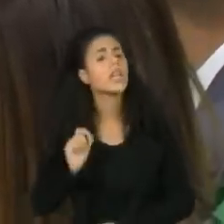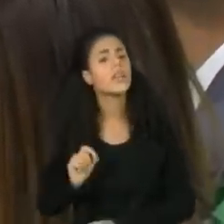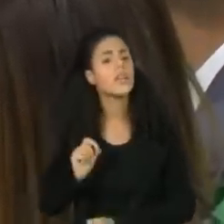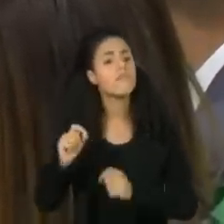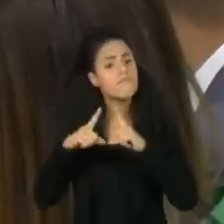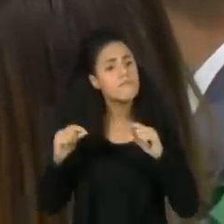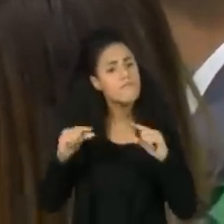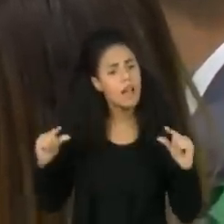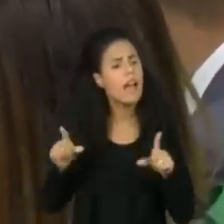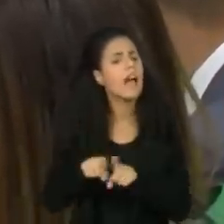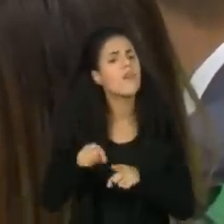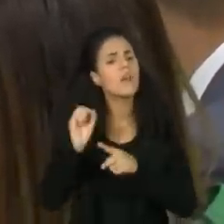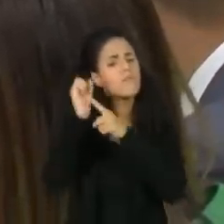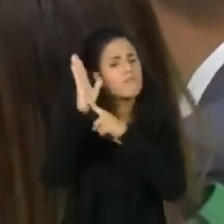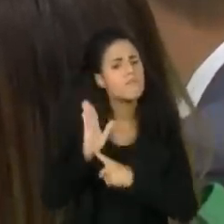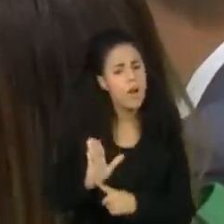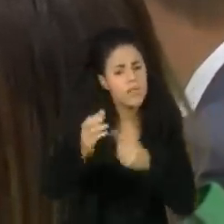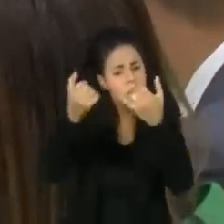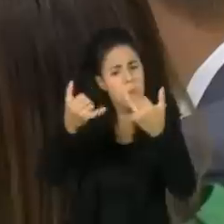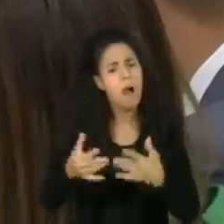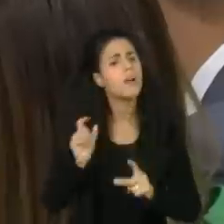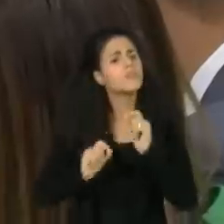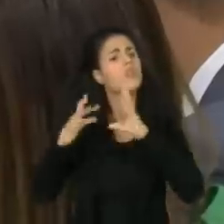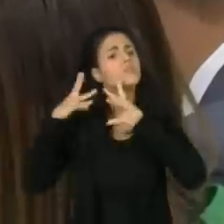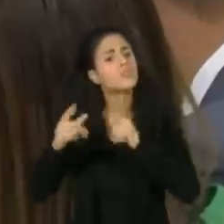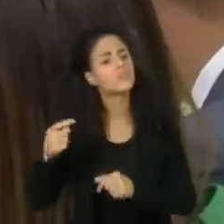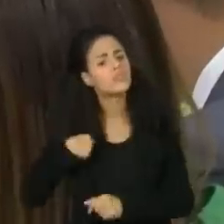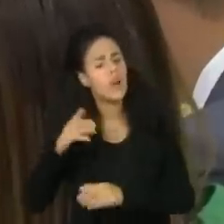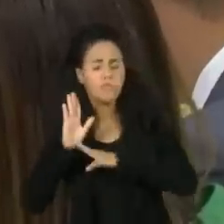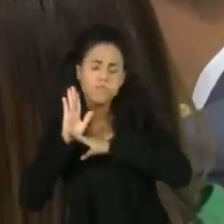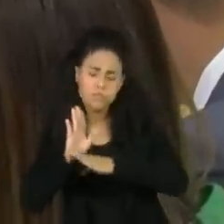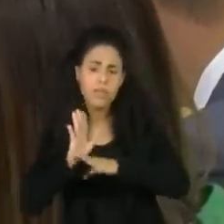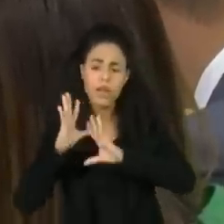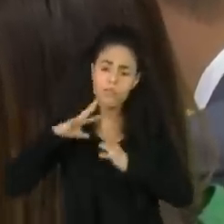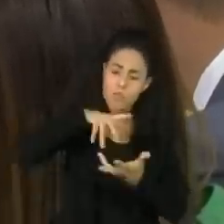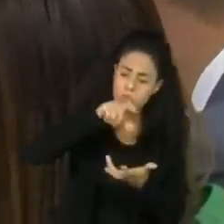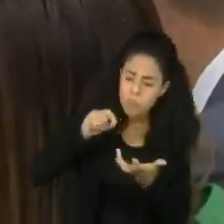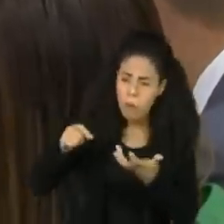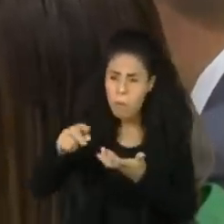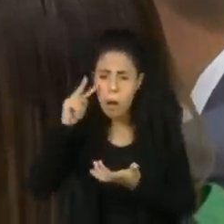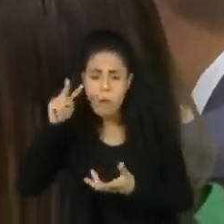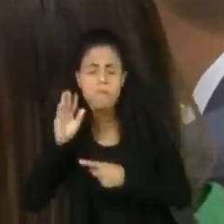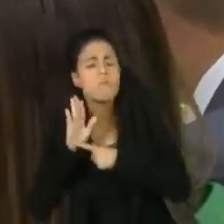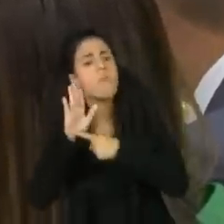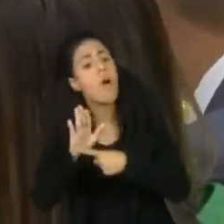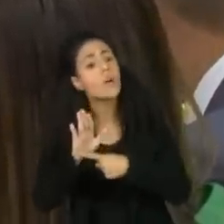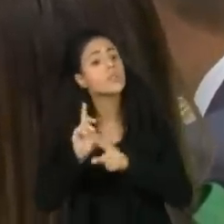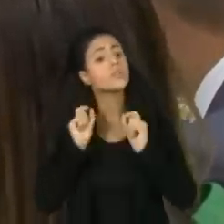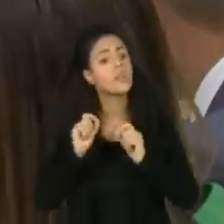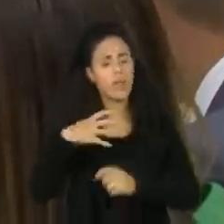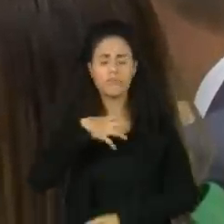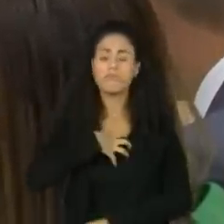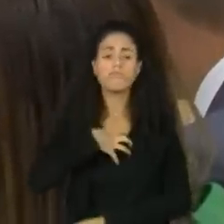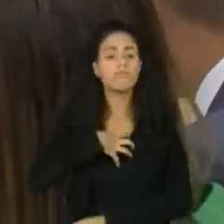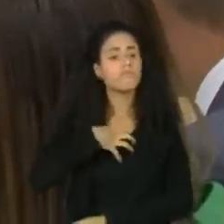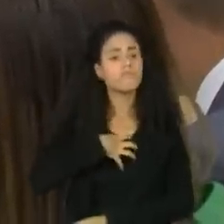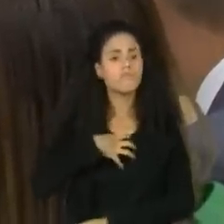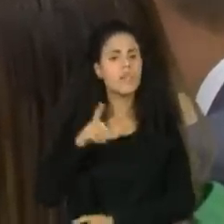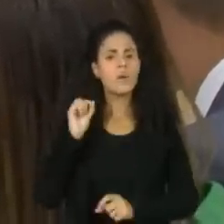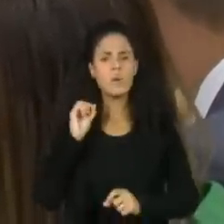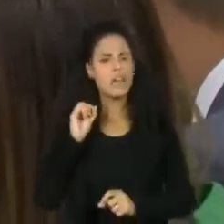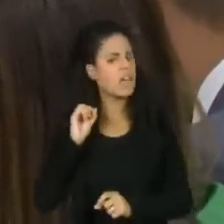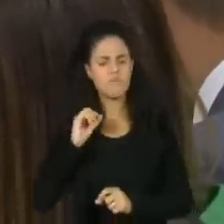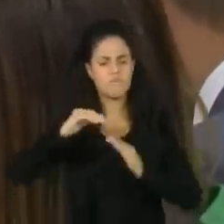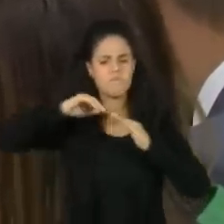esses esses dados aí que passaram para a imprensa do mundo todo que pelo nosso sentimento não